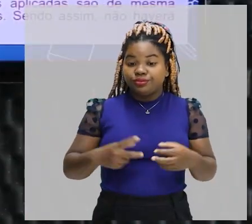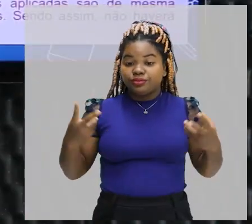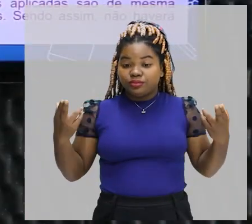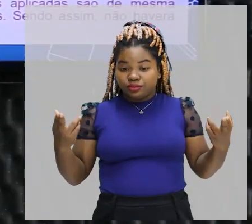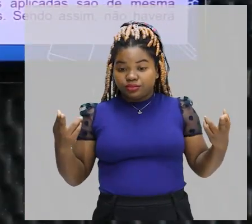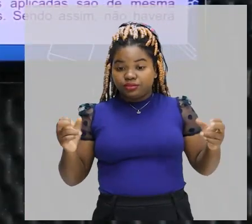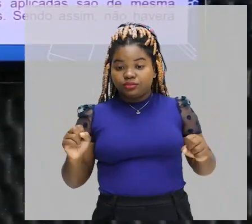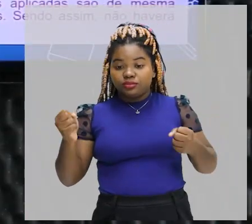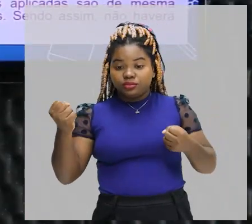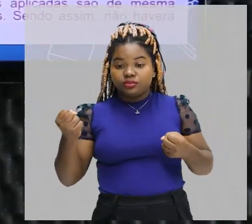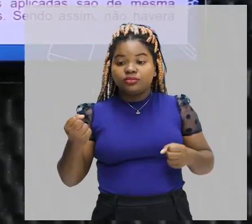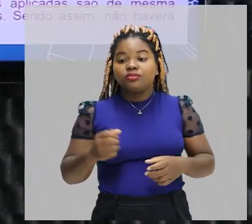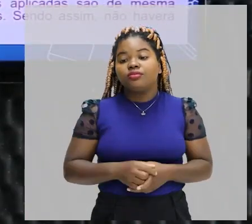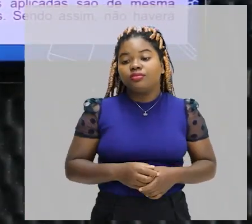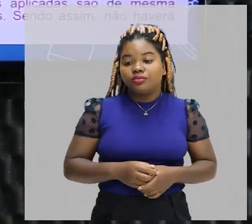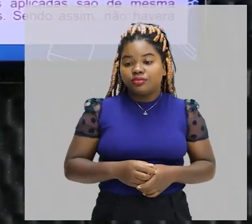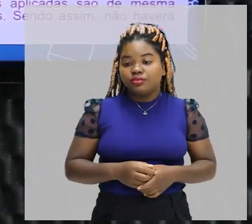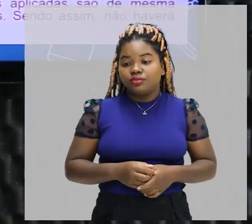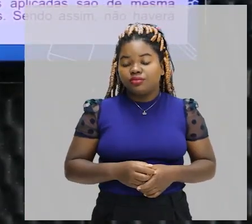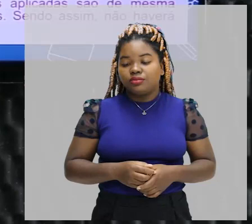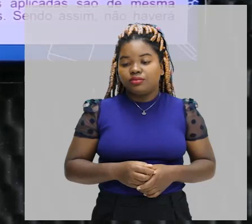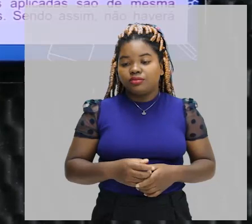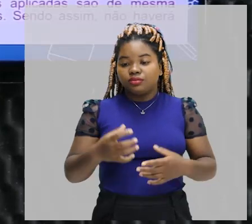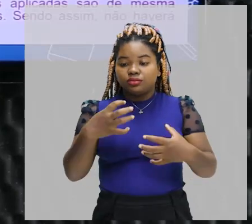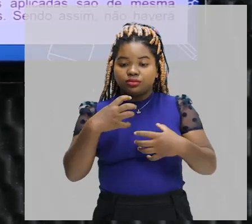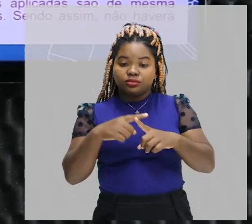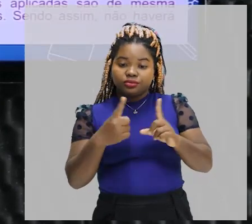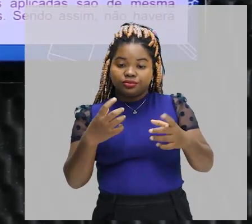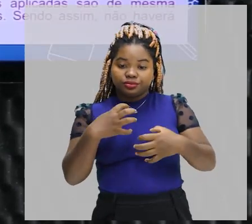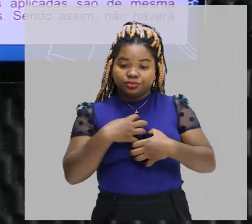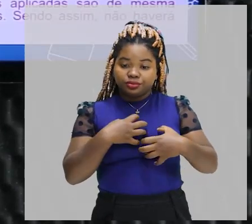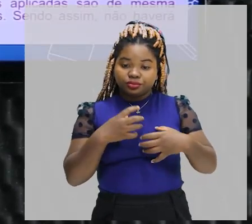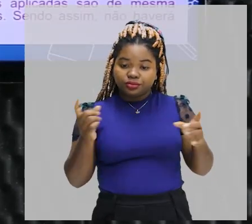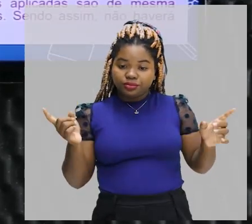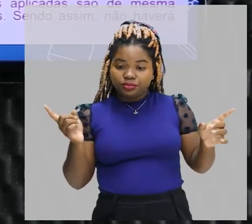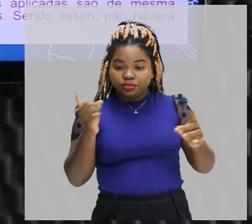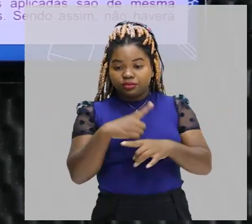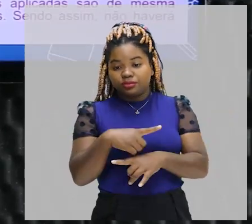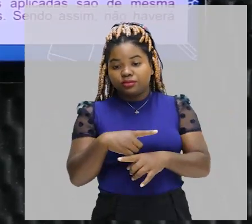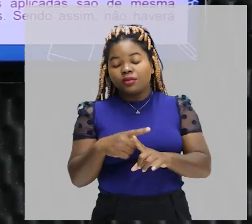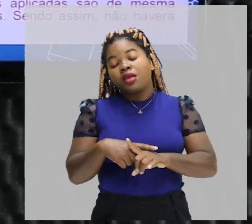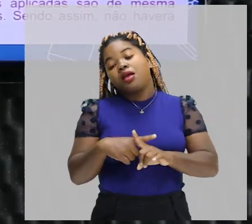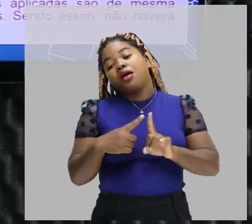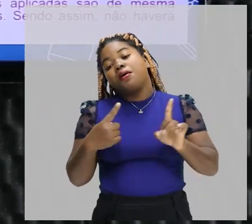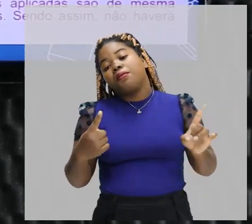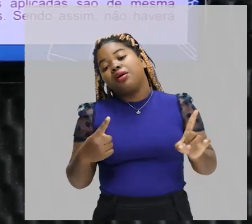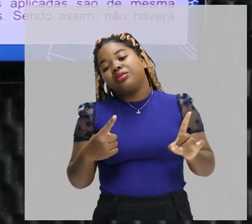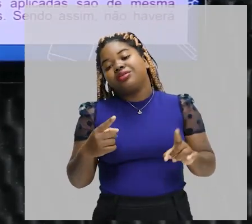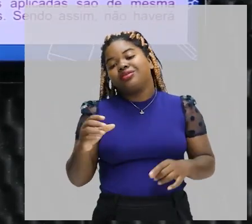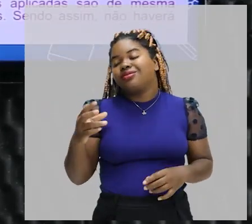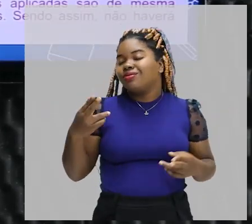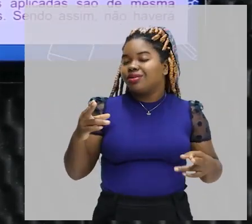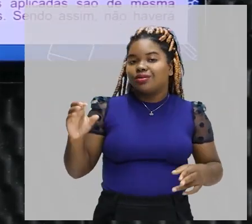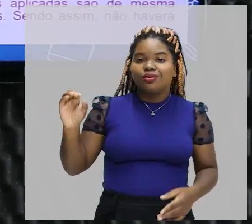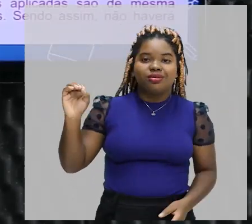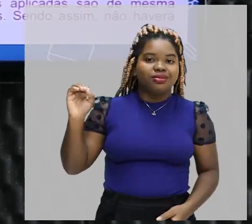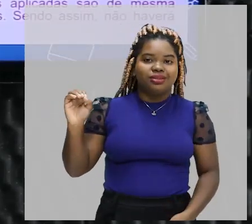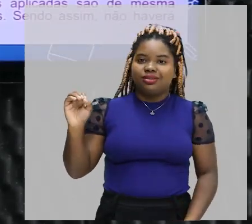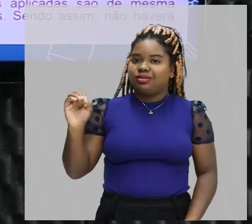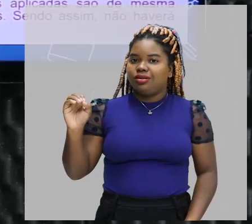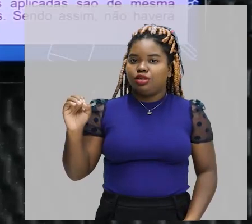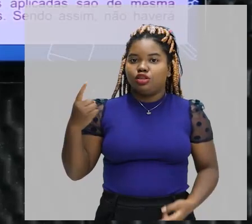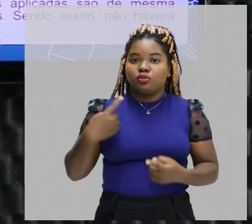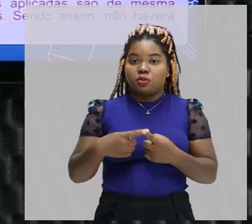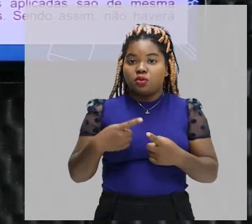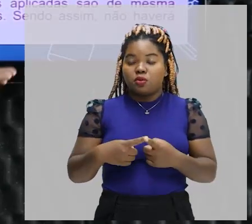mesma direção, certo? Porém, em sentidos opostos. E não se anulam porque atuam em